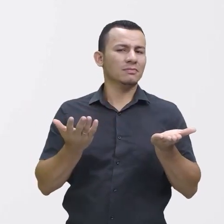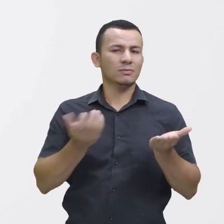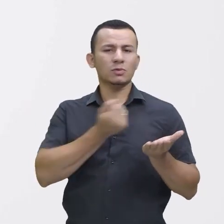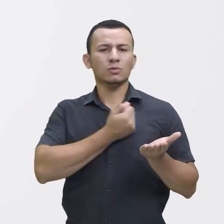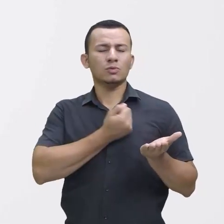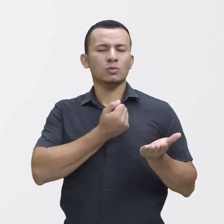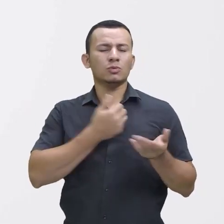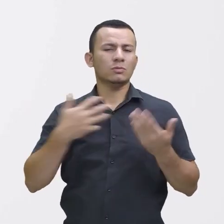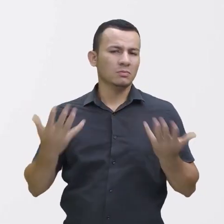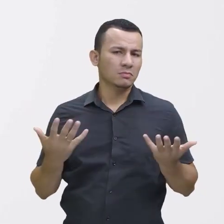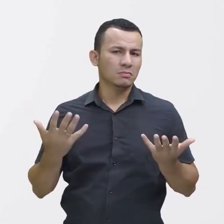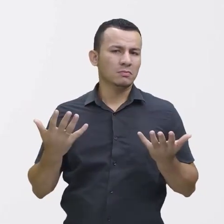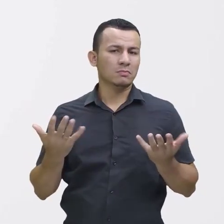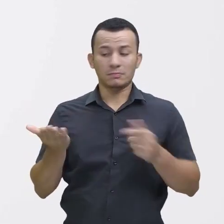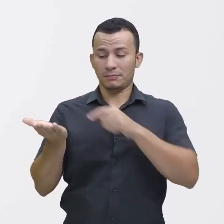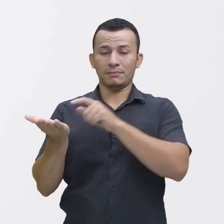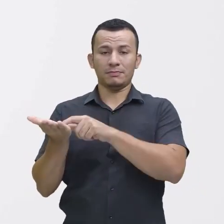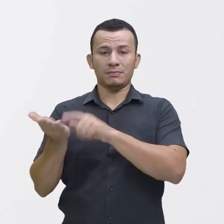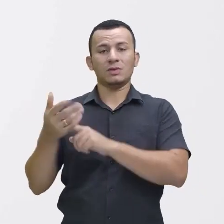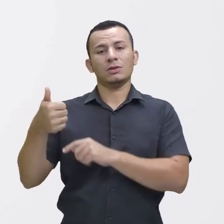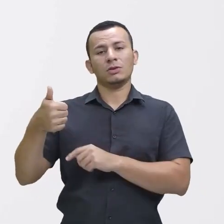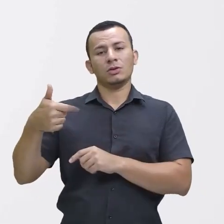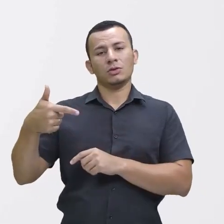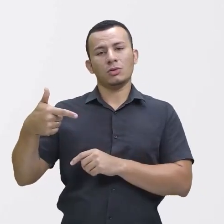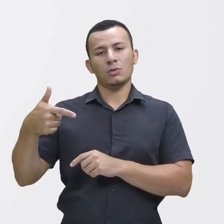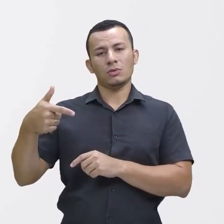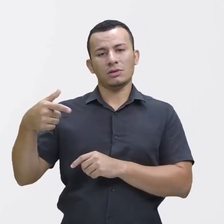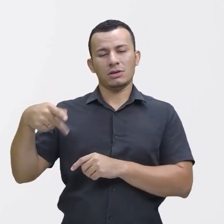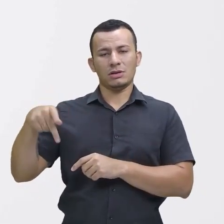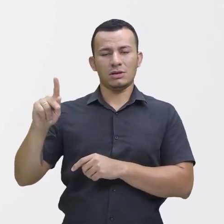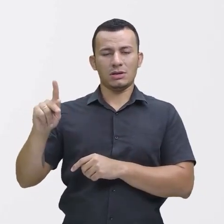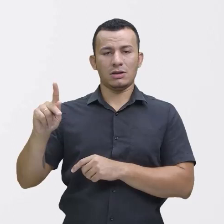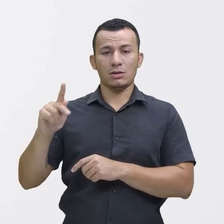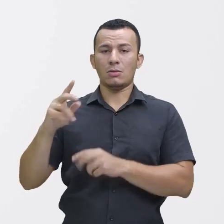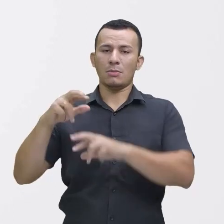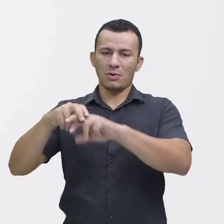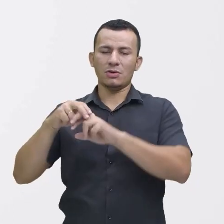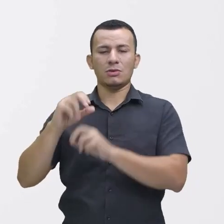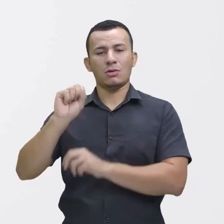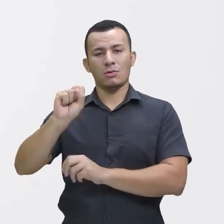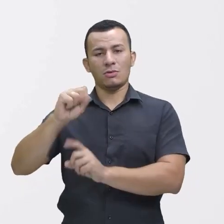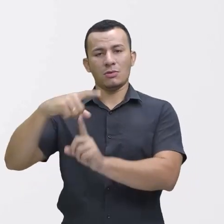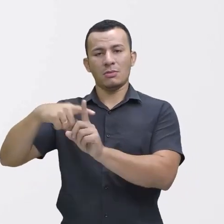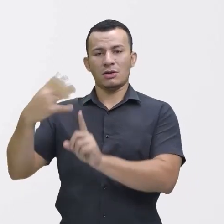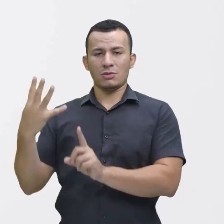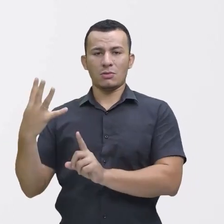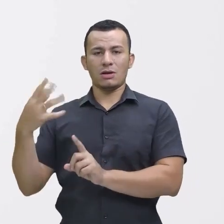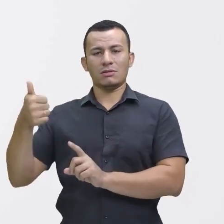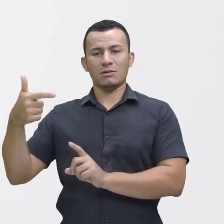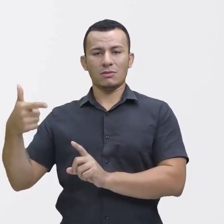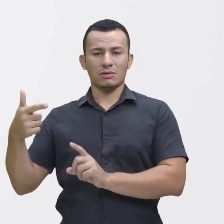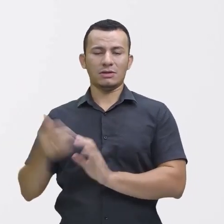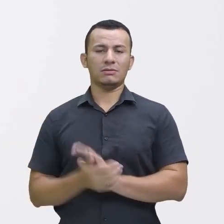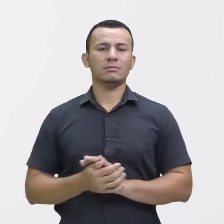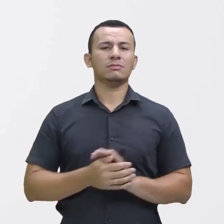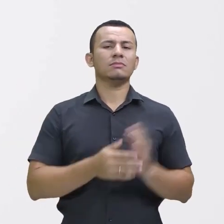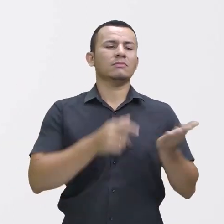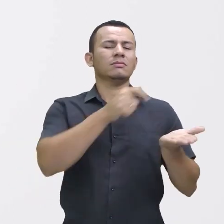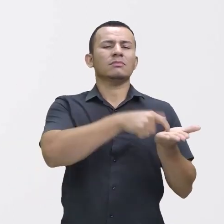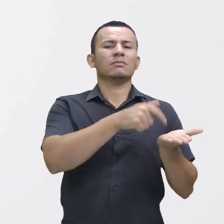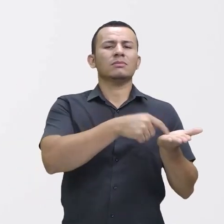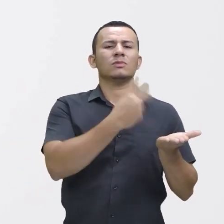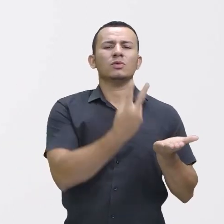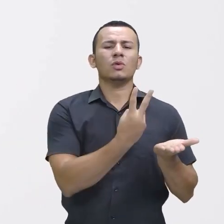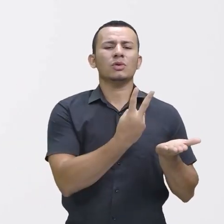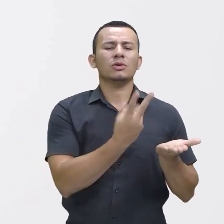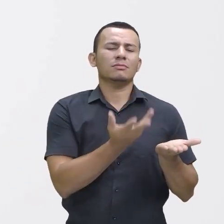outro lado eu já tenho 12 quilos. 8 mais 4, 12. Daqui eu só tenho 2. Mas quanto será o